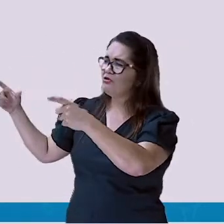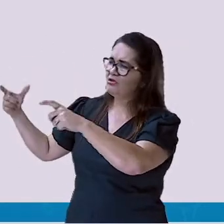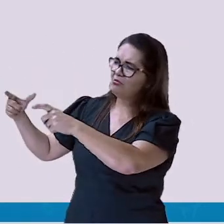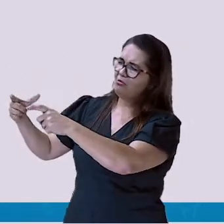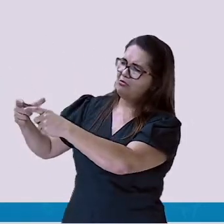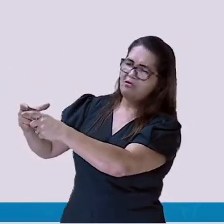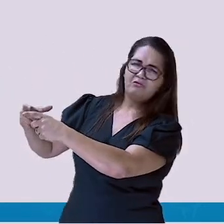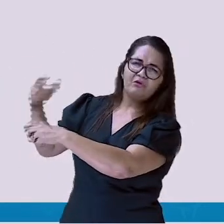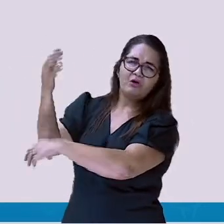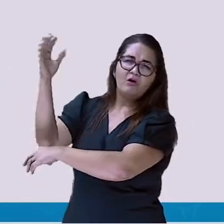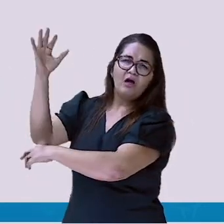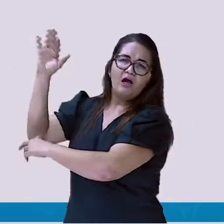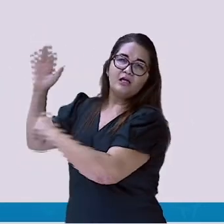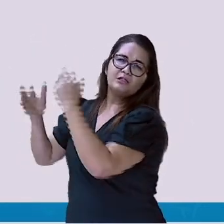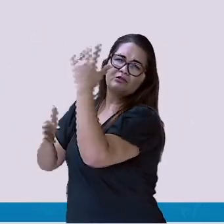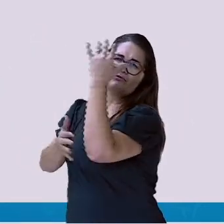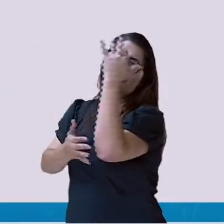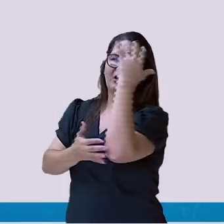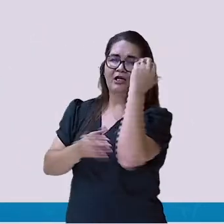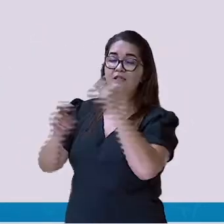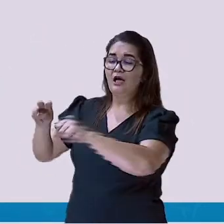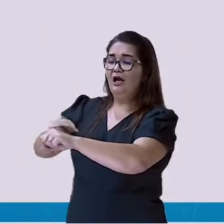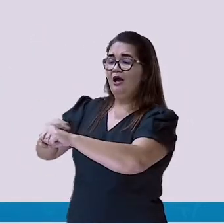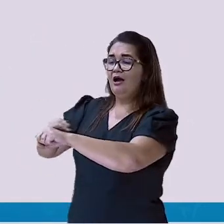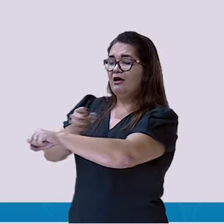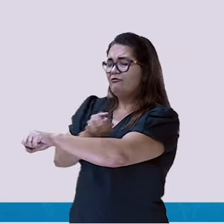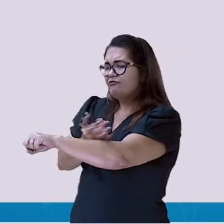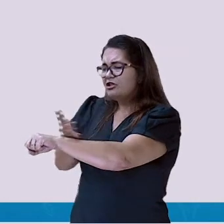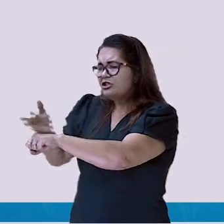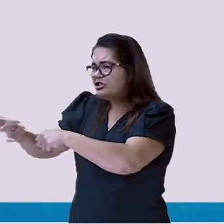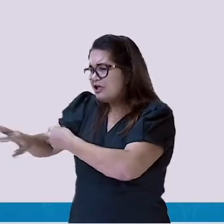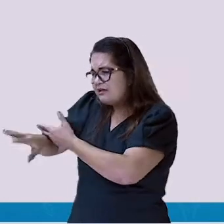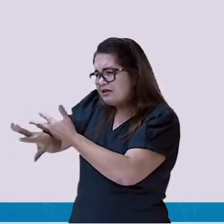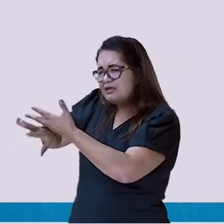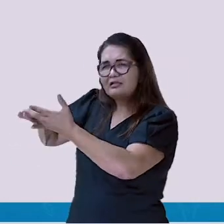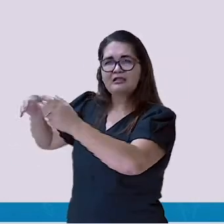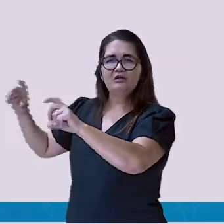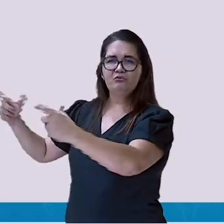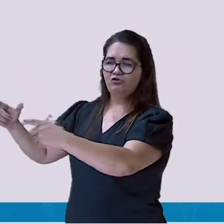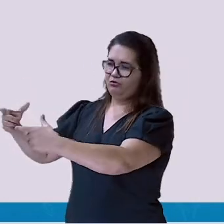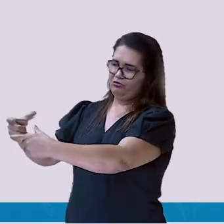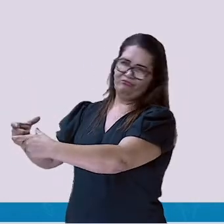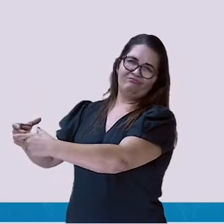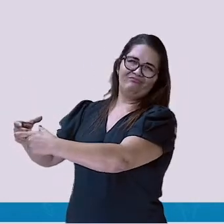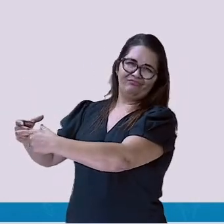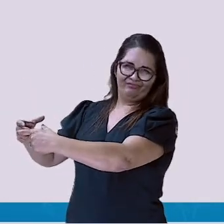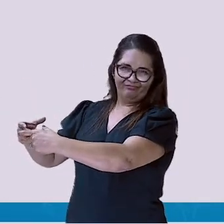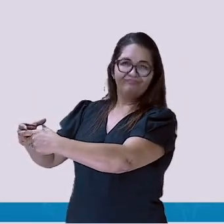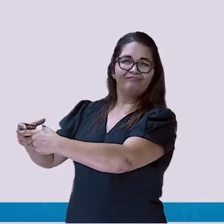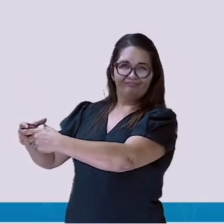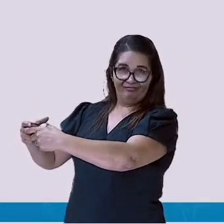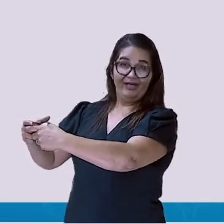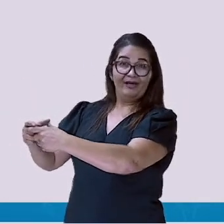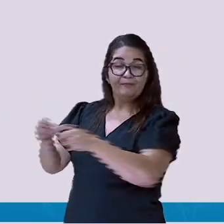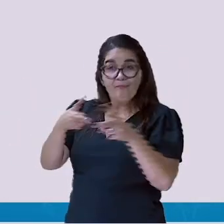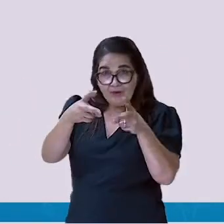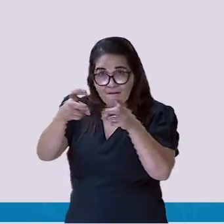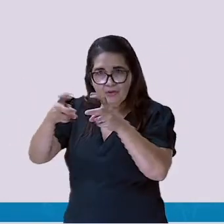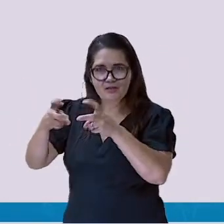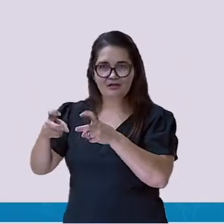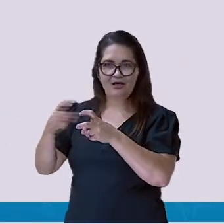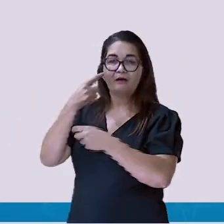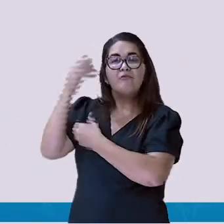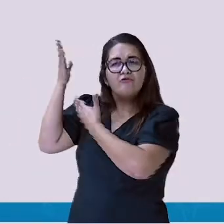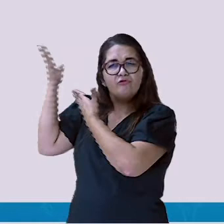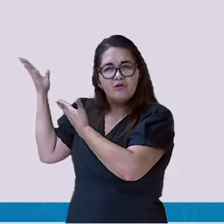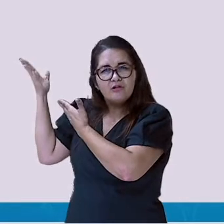da colonização, o pau-brasil era a principal extração de madeira era o pau-brasil, que era levada